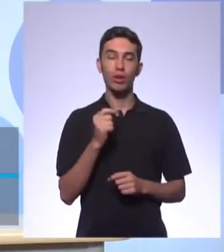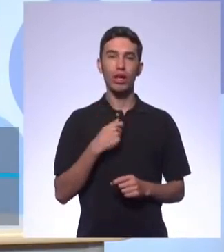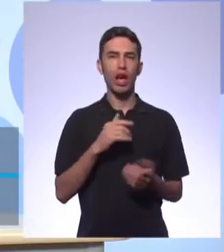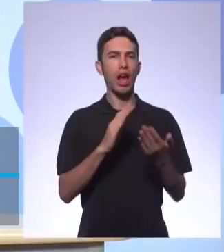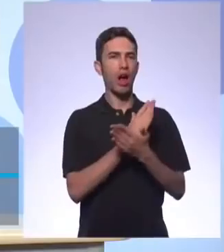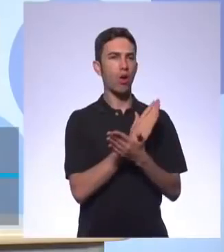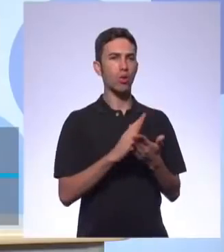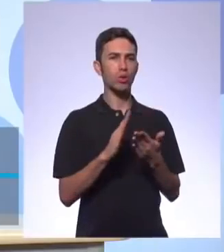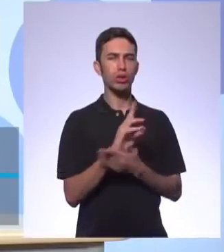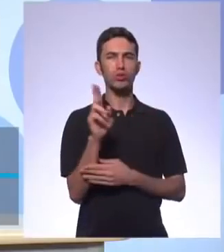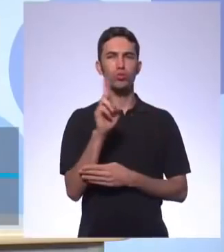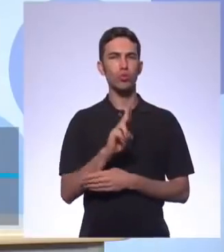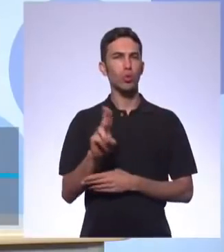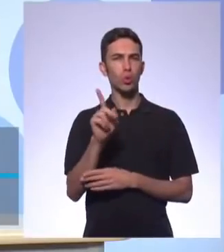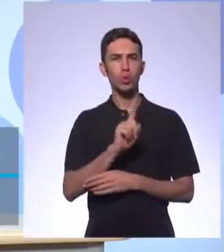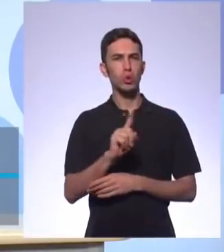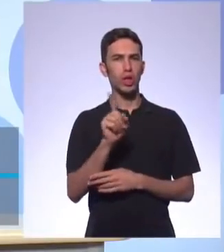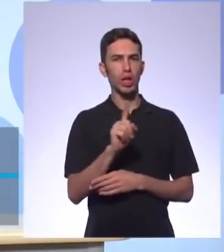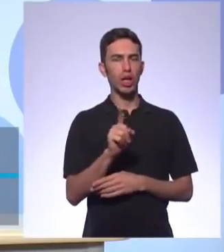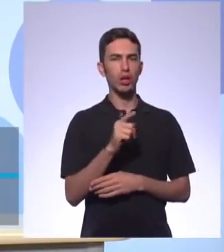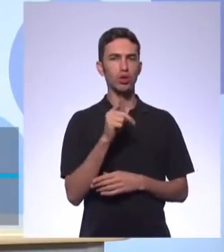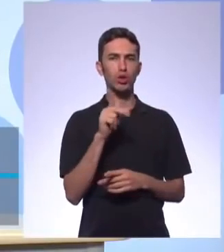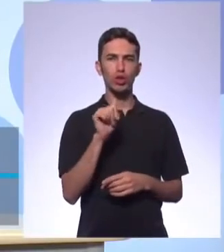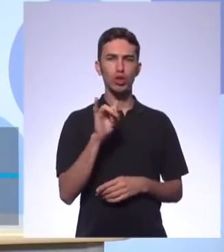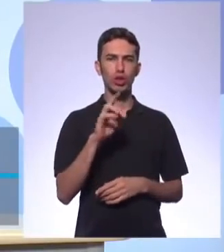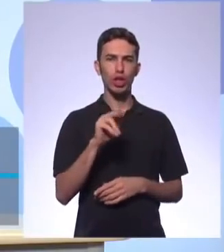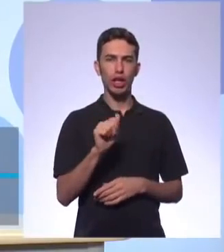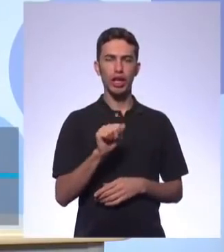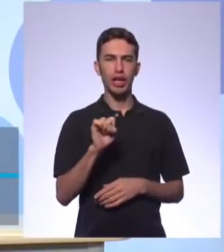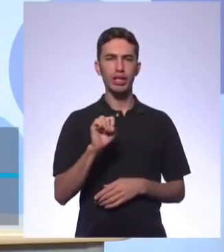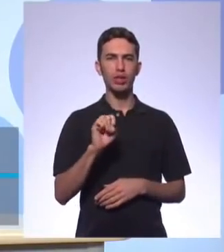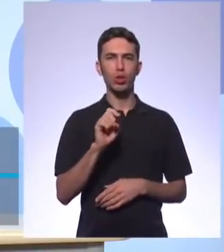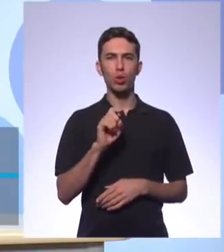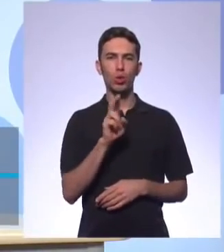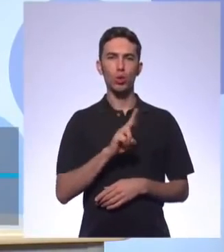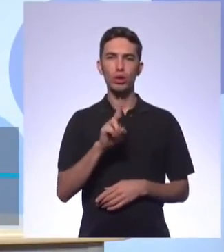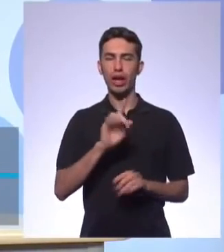né? Não se fazem, não falam gírias, que, por exemplo, a professora